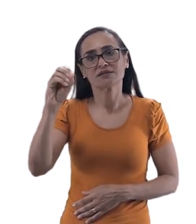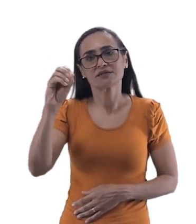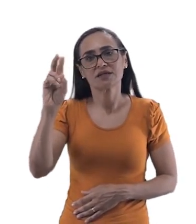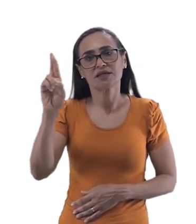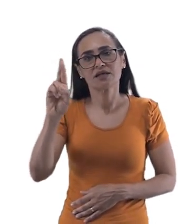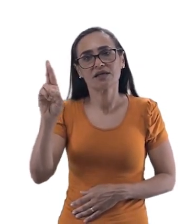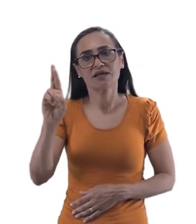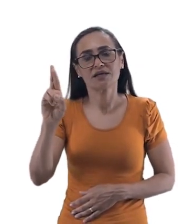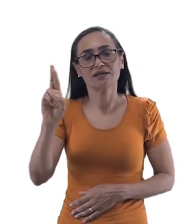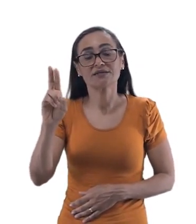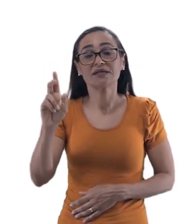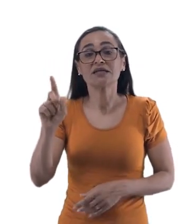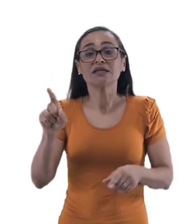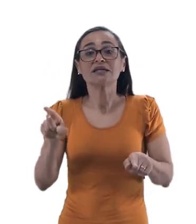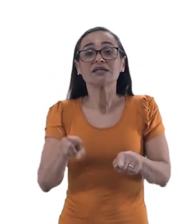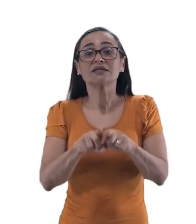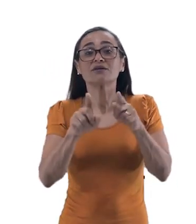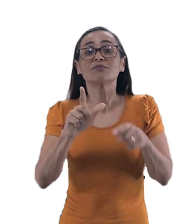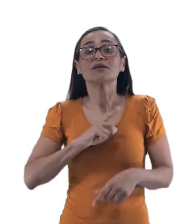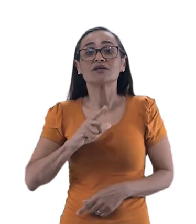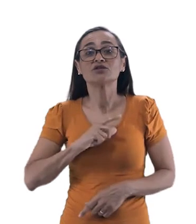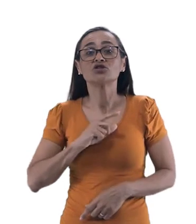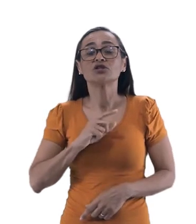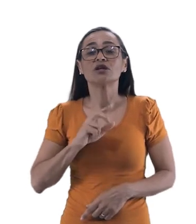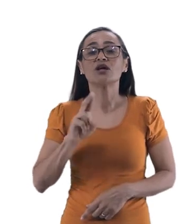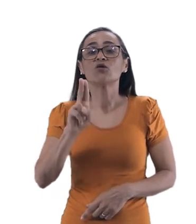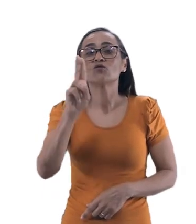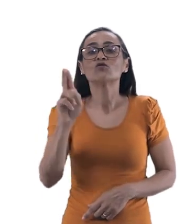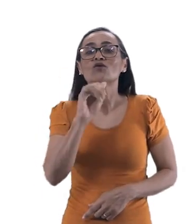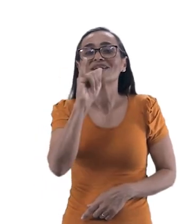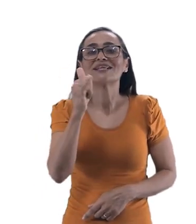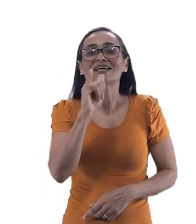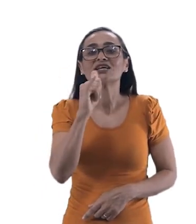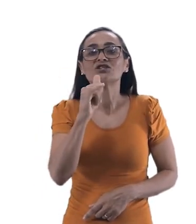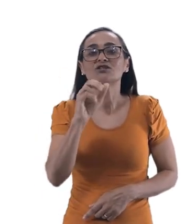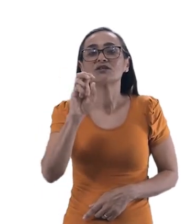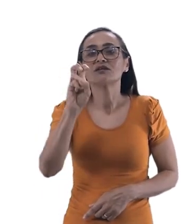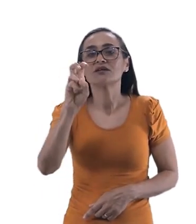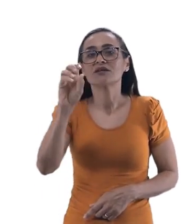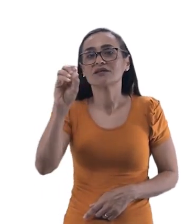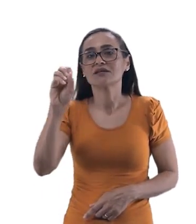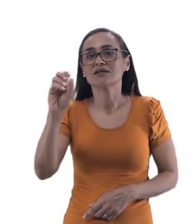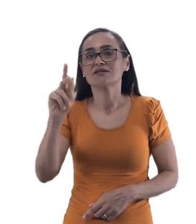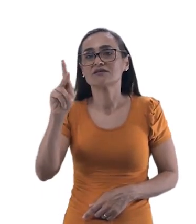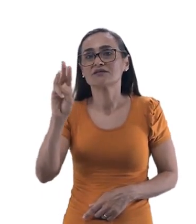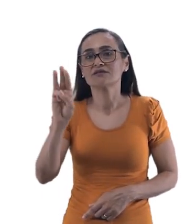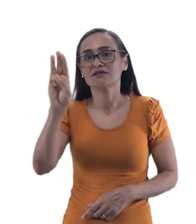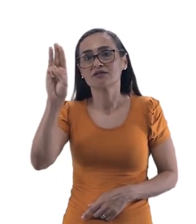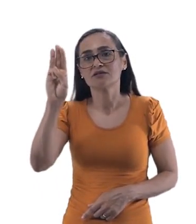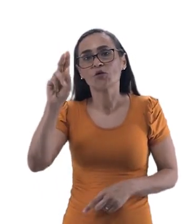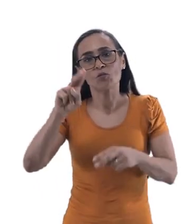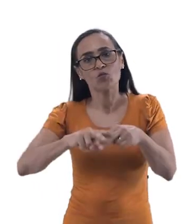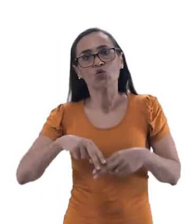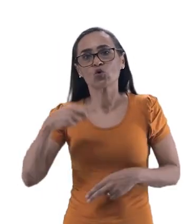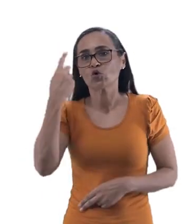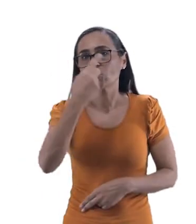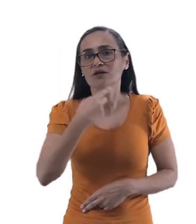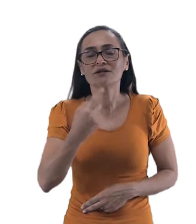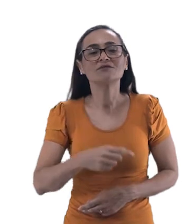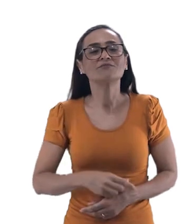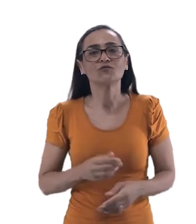de 100, nós tínhamos um consumo em quilowatts de 500 kW no